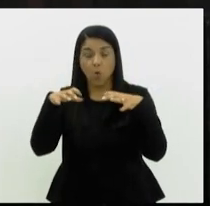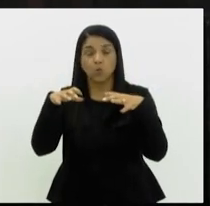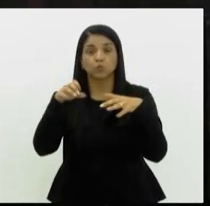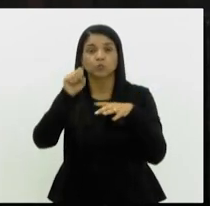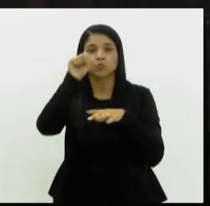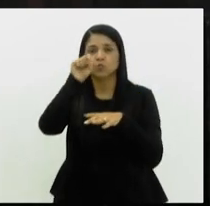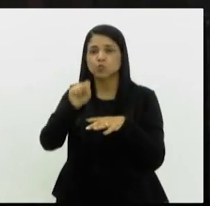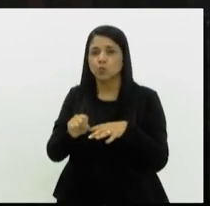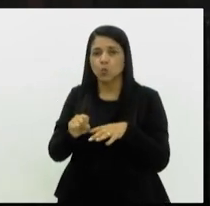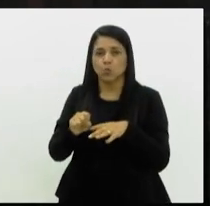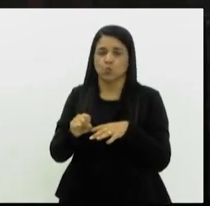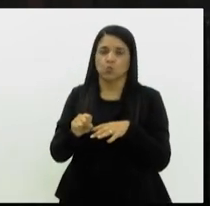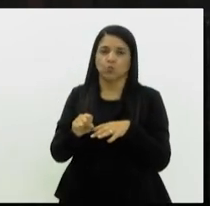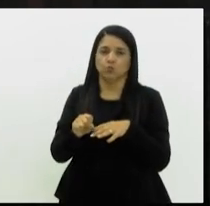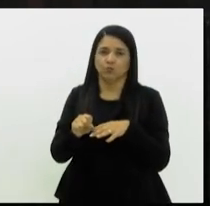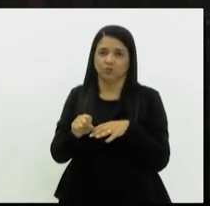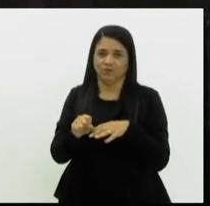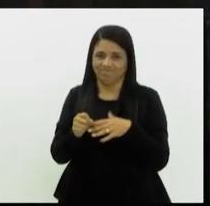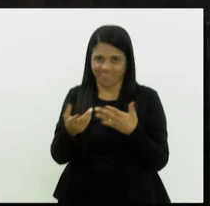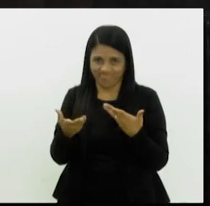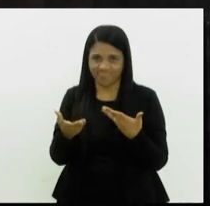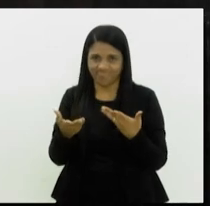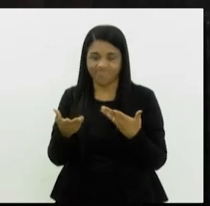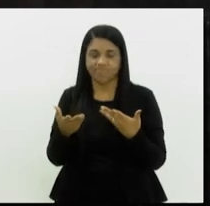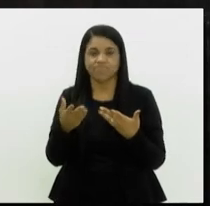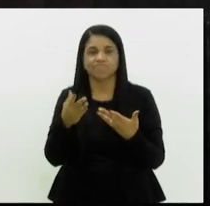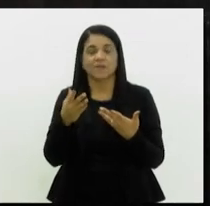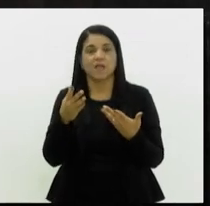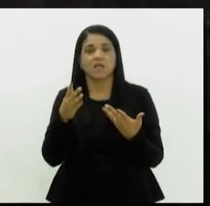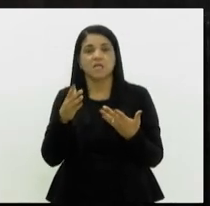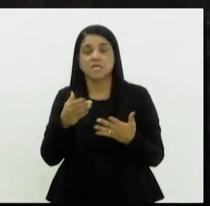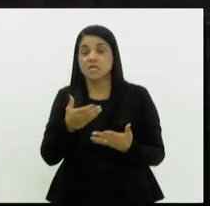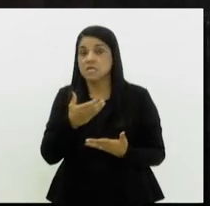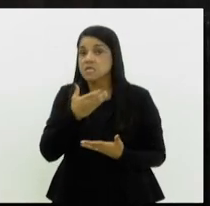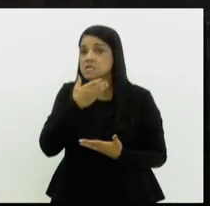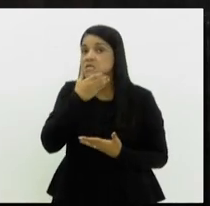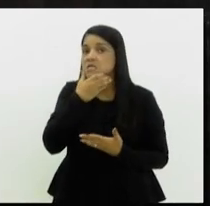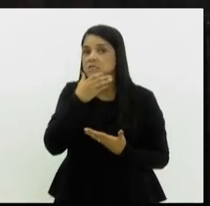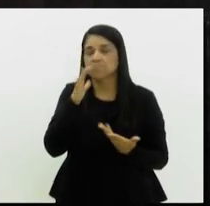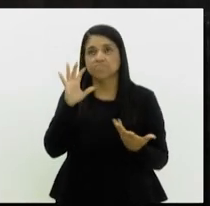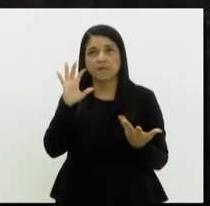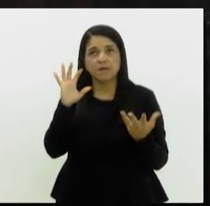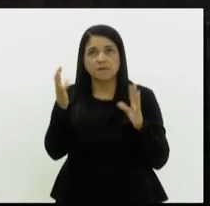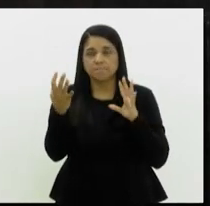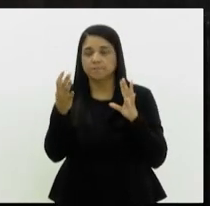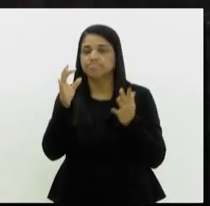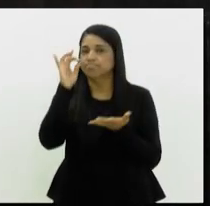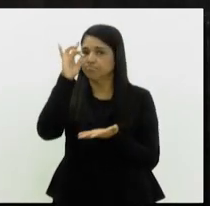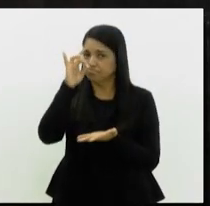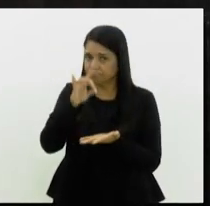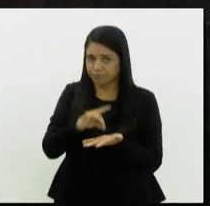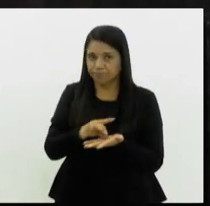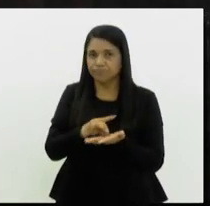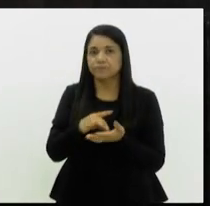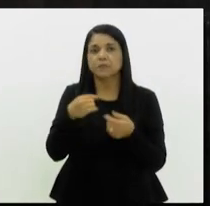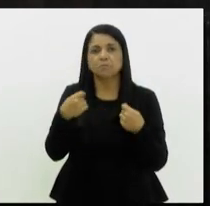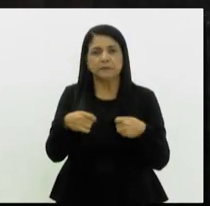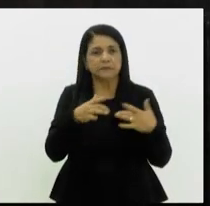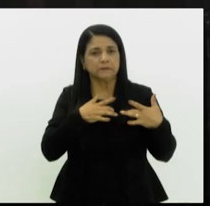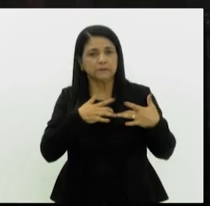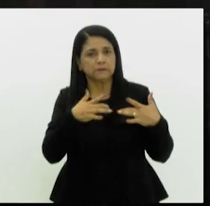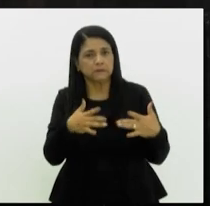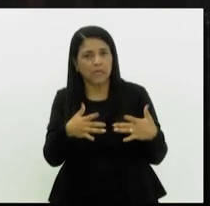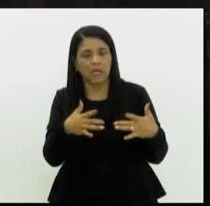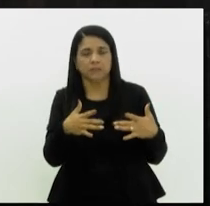mais a crise climática ela é real. E, neste momento, nós precisamos de solidariedade